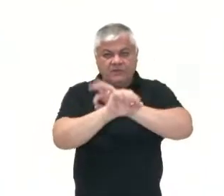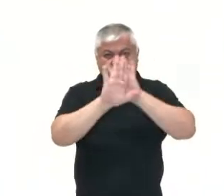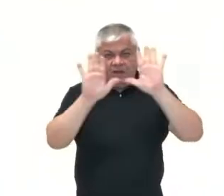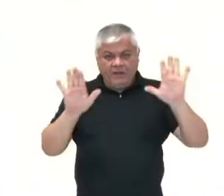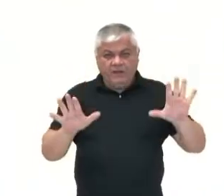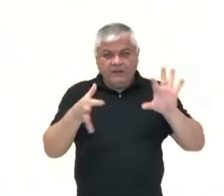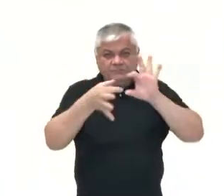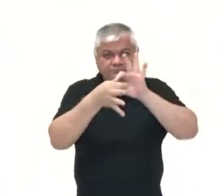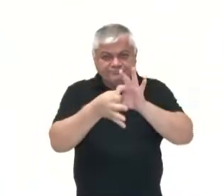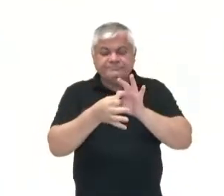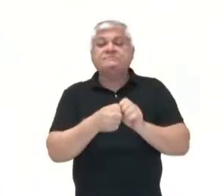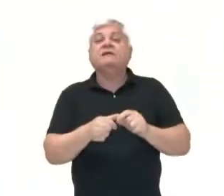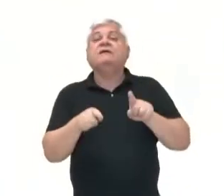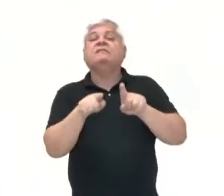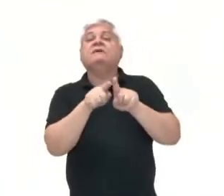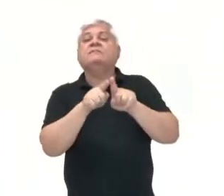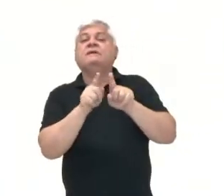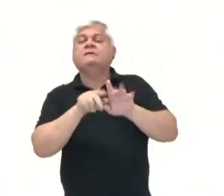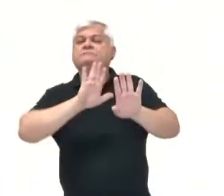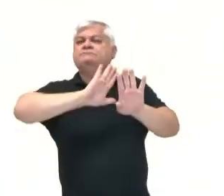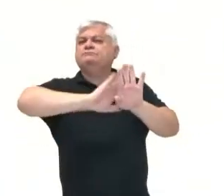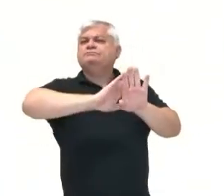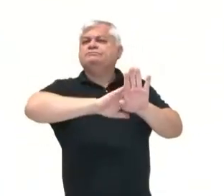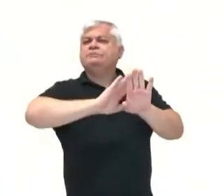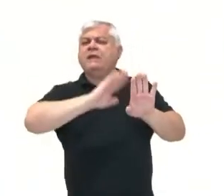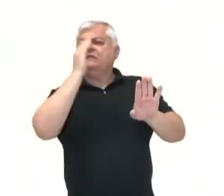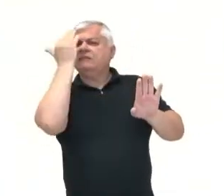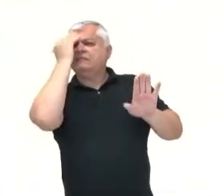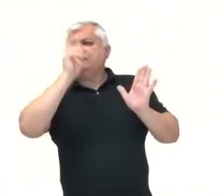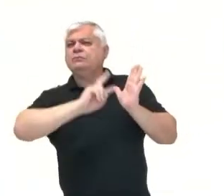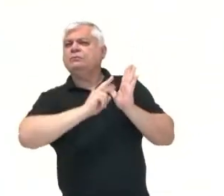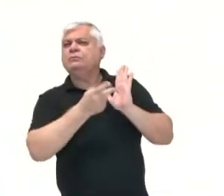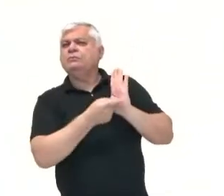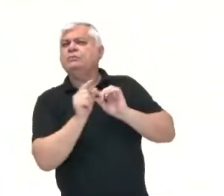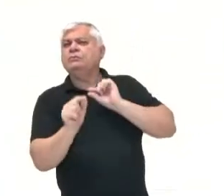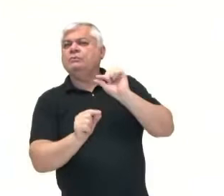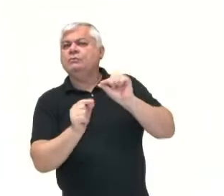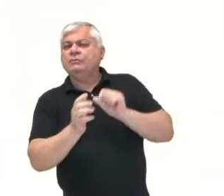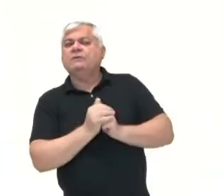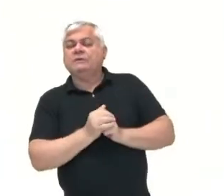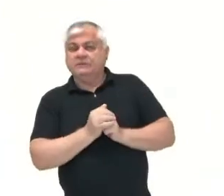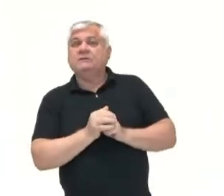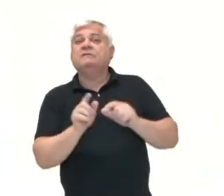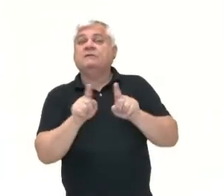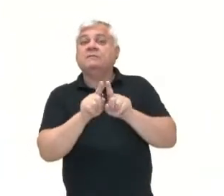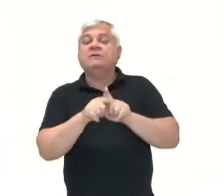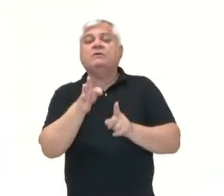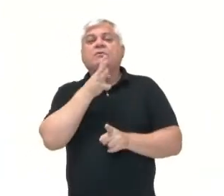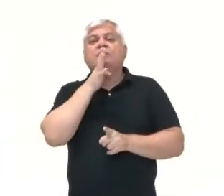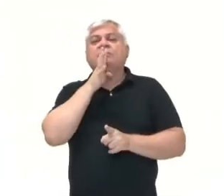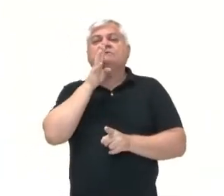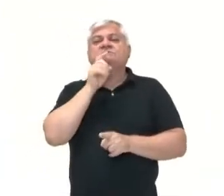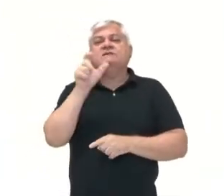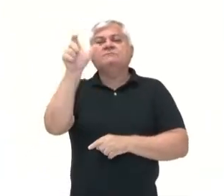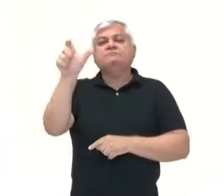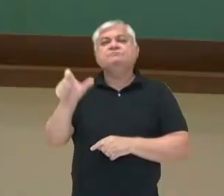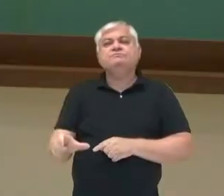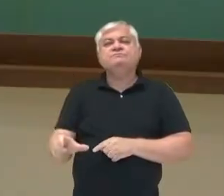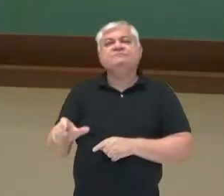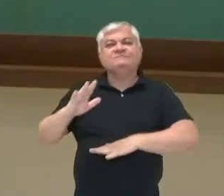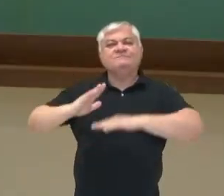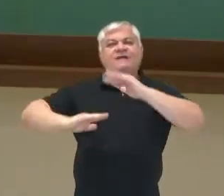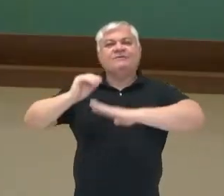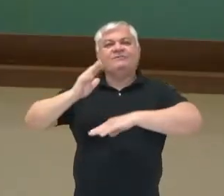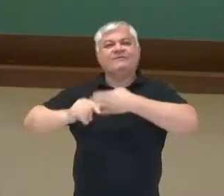texto, inferir informações implícitas no texto, e também conhecer um cordelista